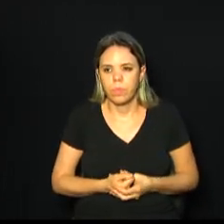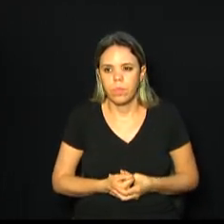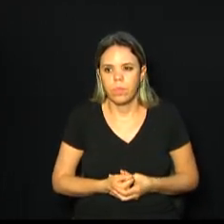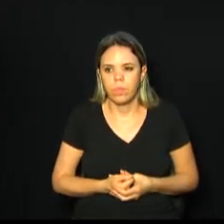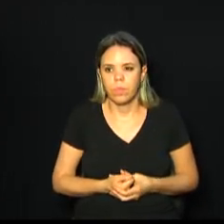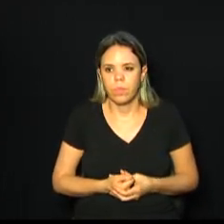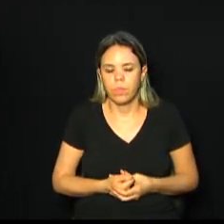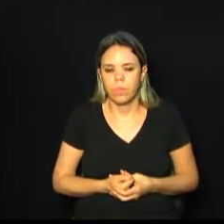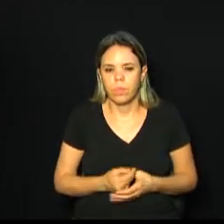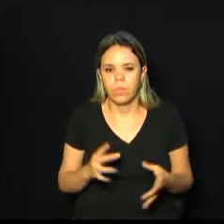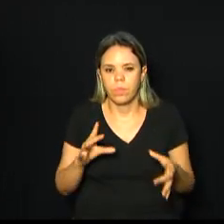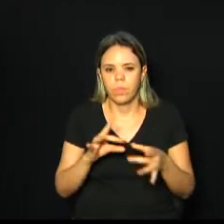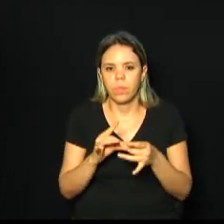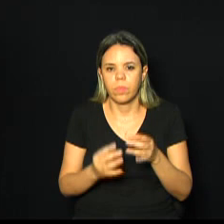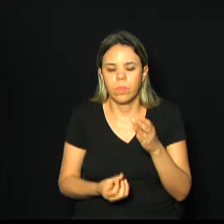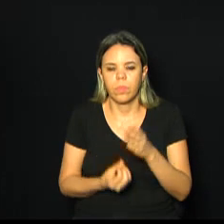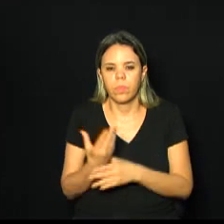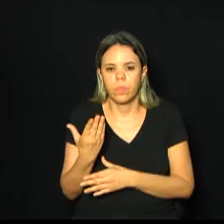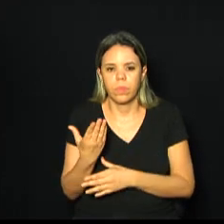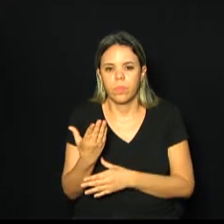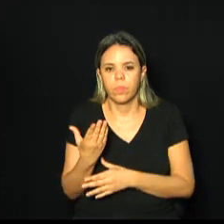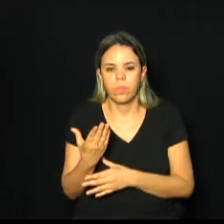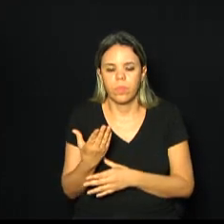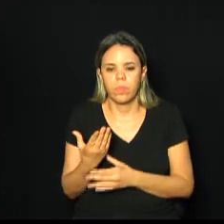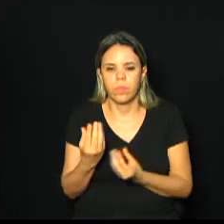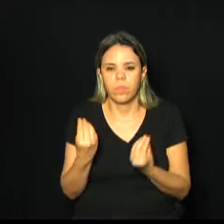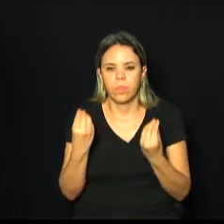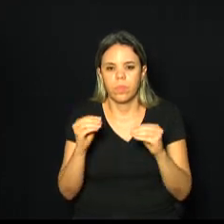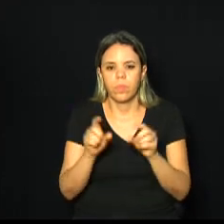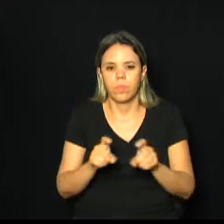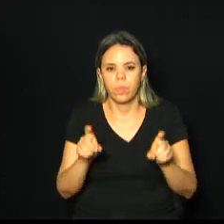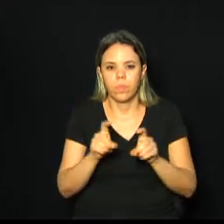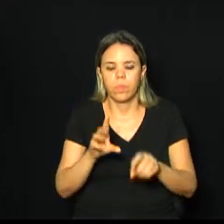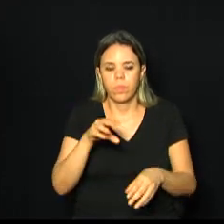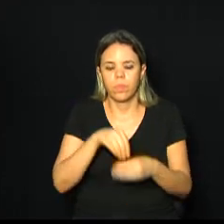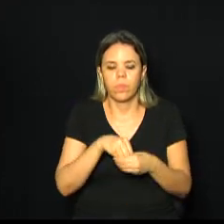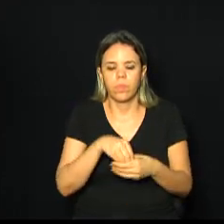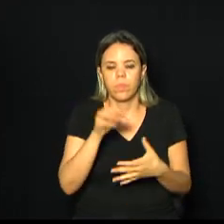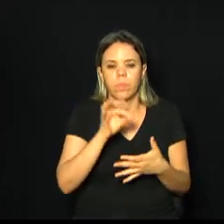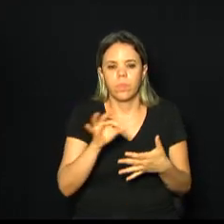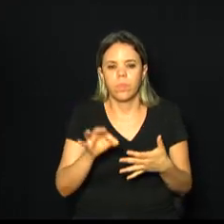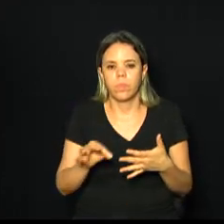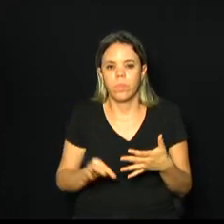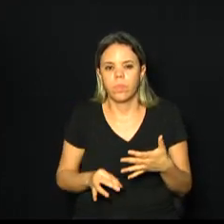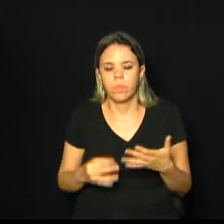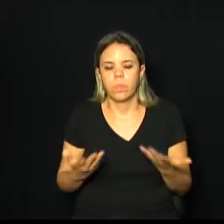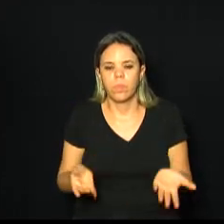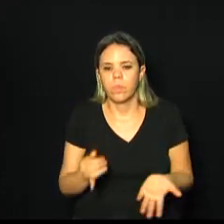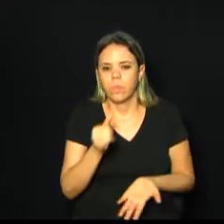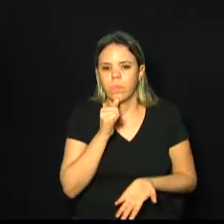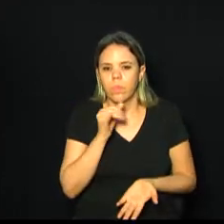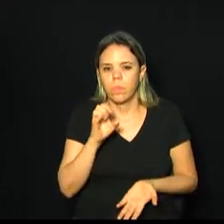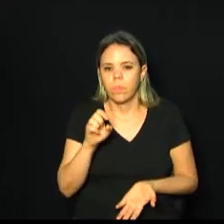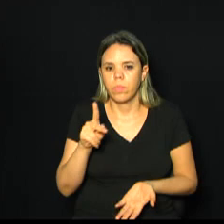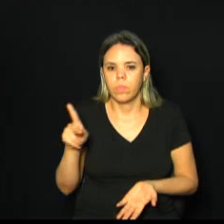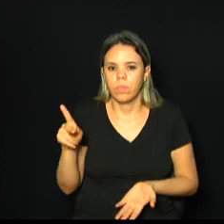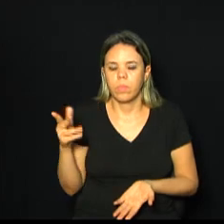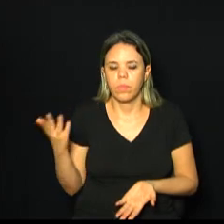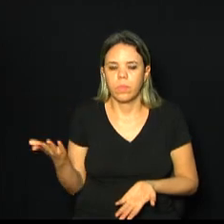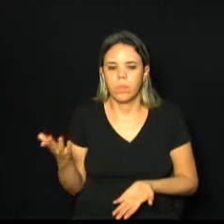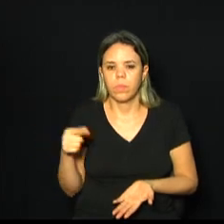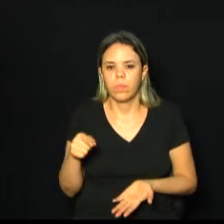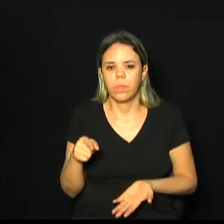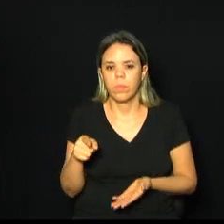ele associa, ele coloca a sua informação dentro de um conjunto, por exemplo, CEP, e quando